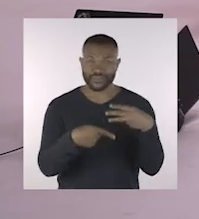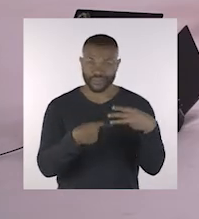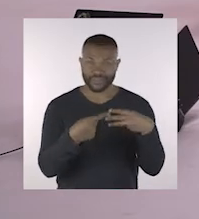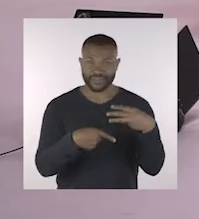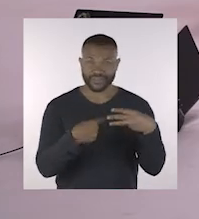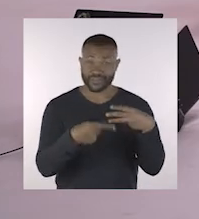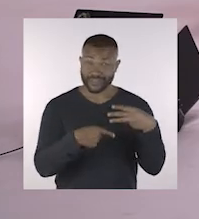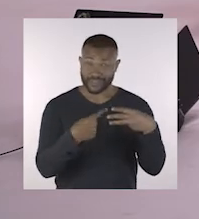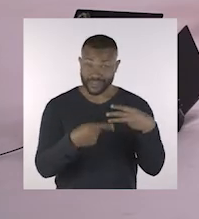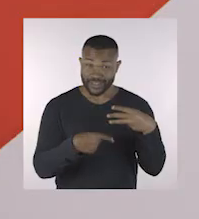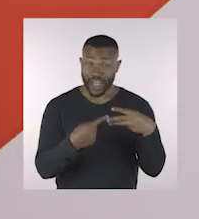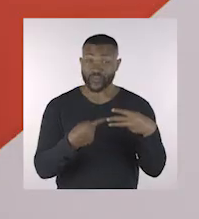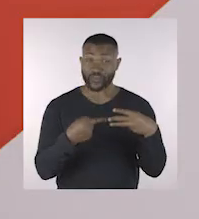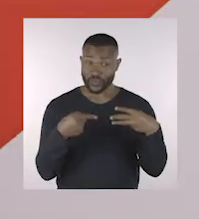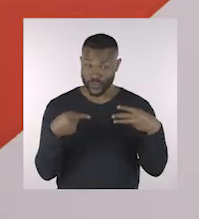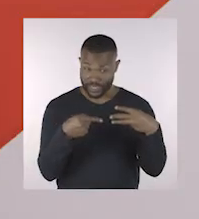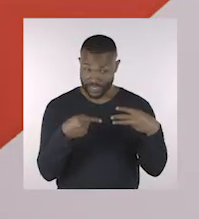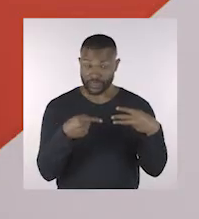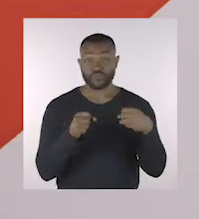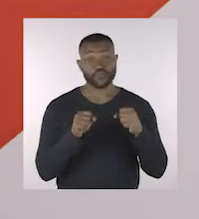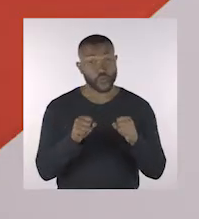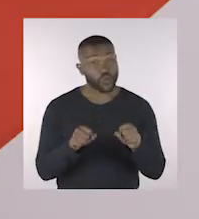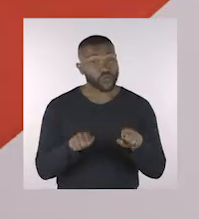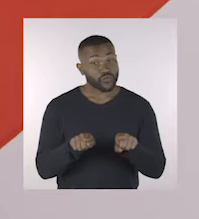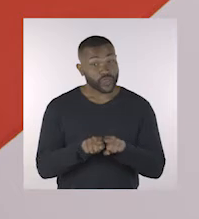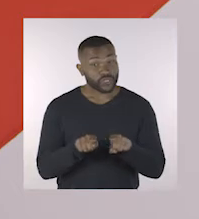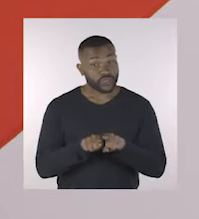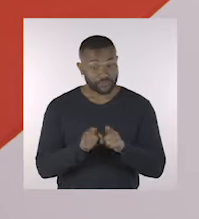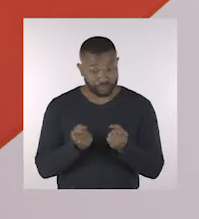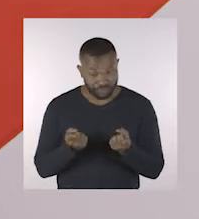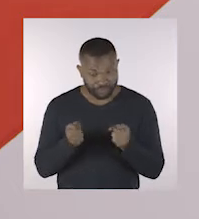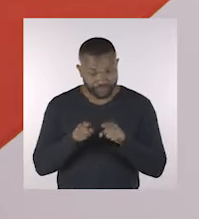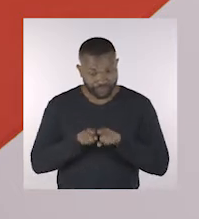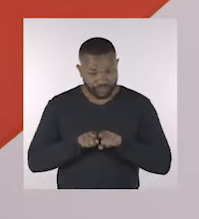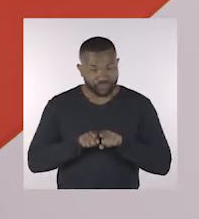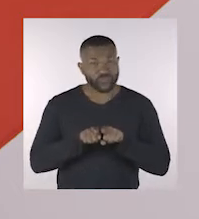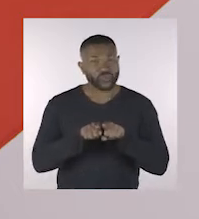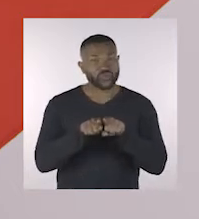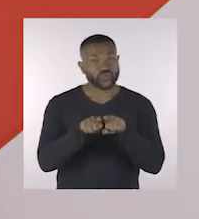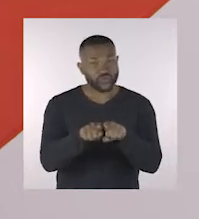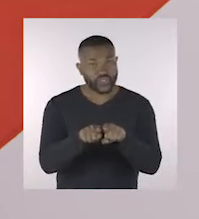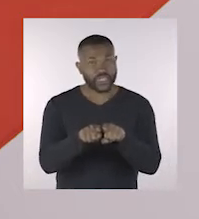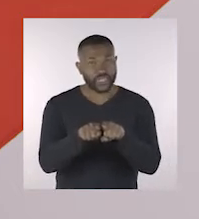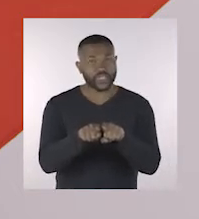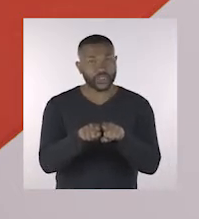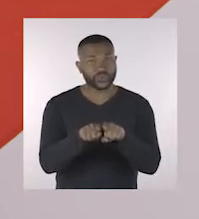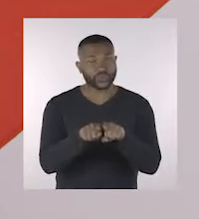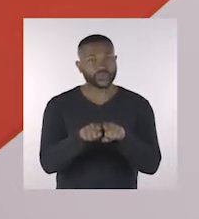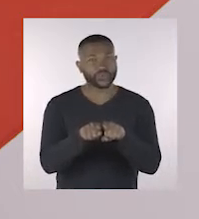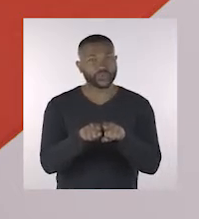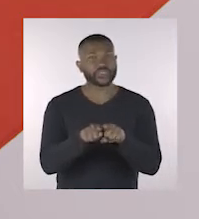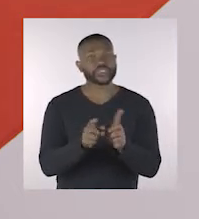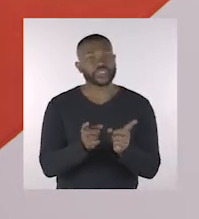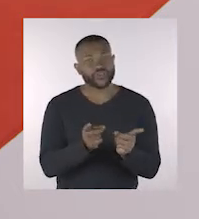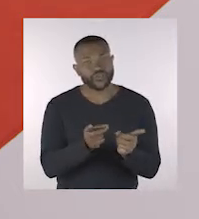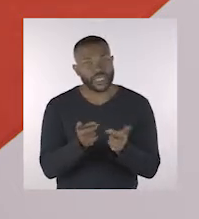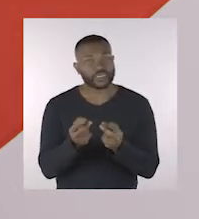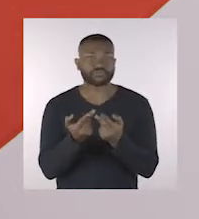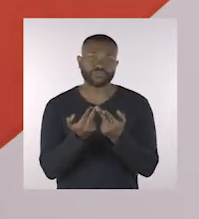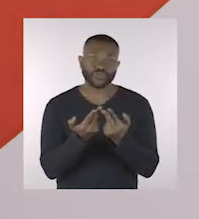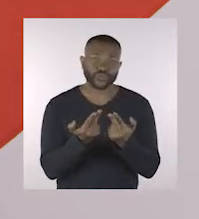parte da reciclagem reciclável propriamente dito você pode fazer um convênio acabar com os apreciadores